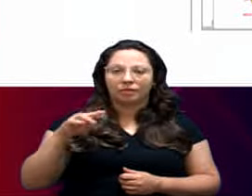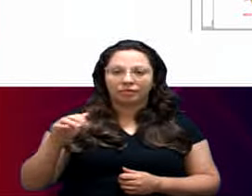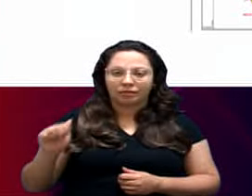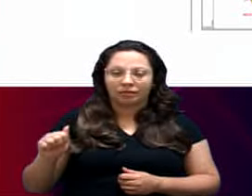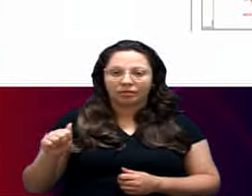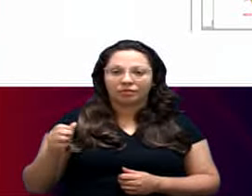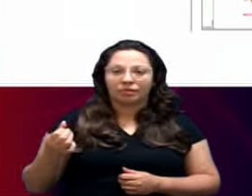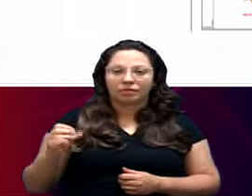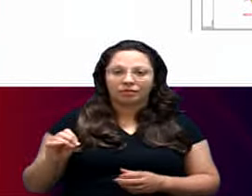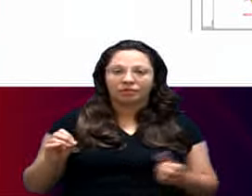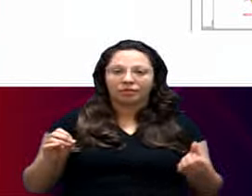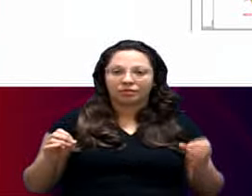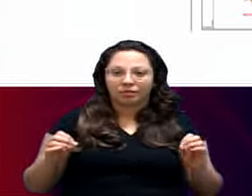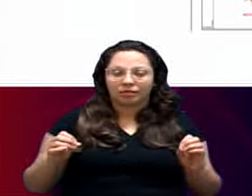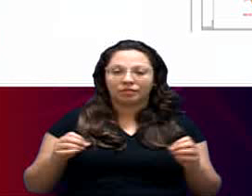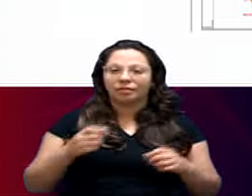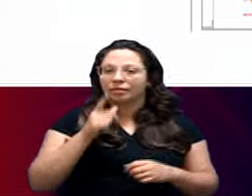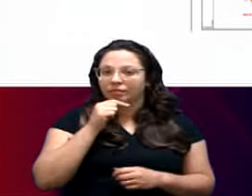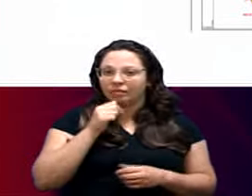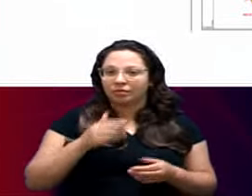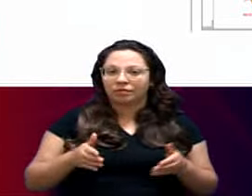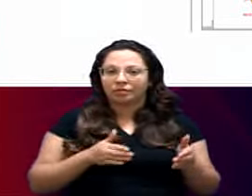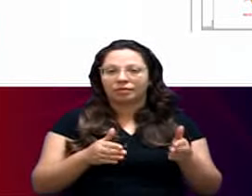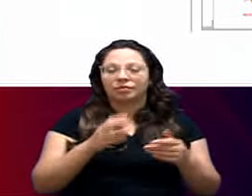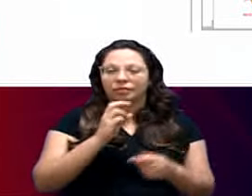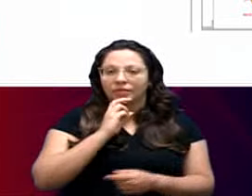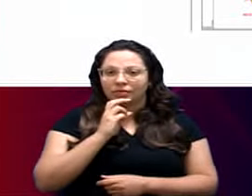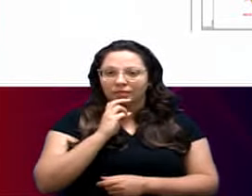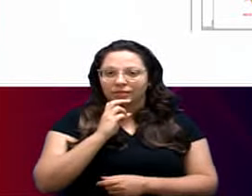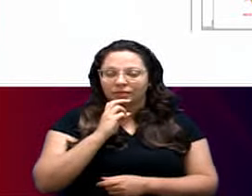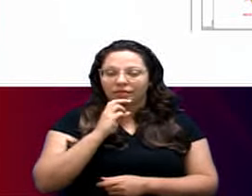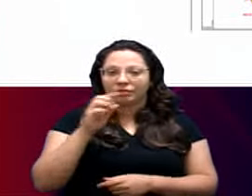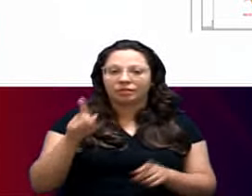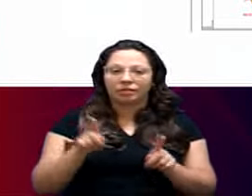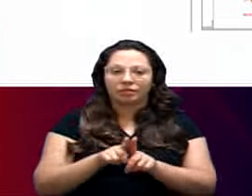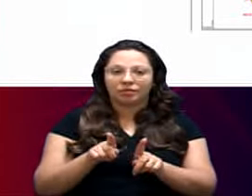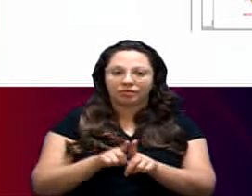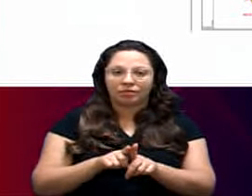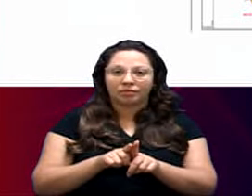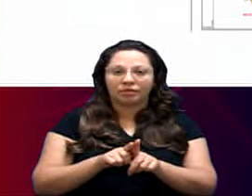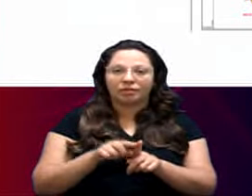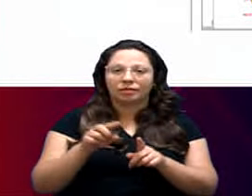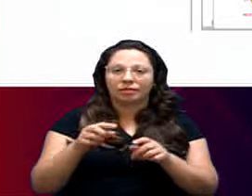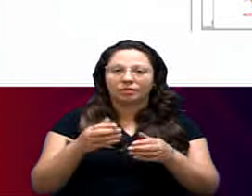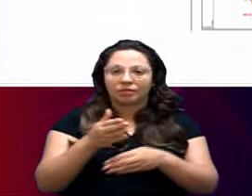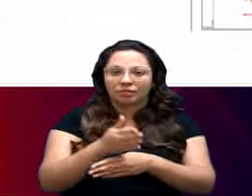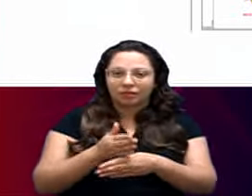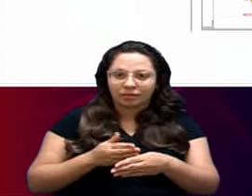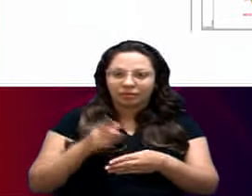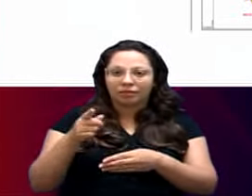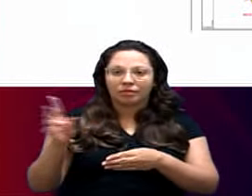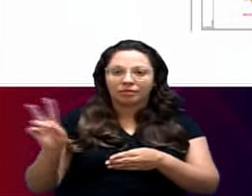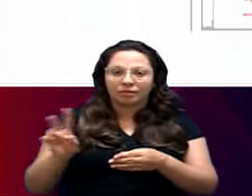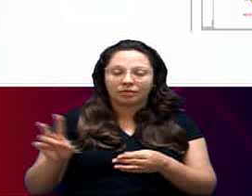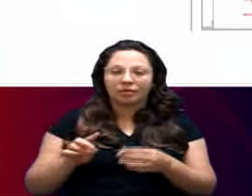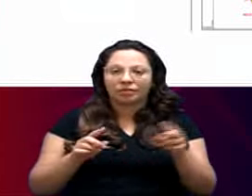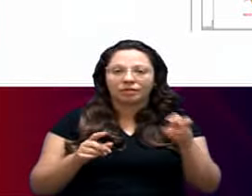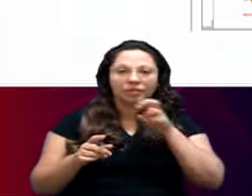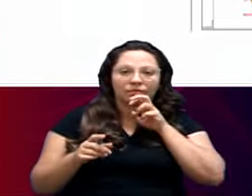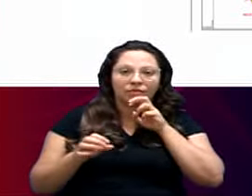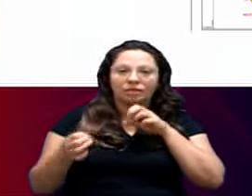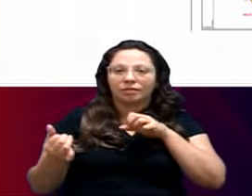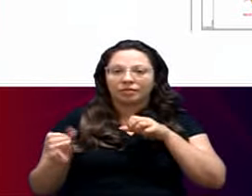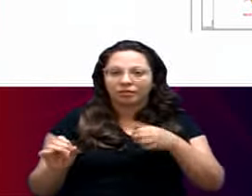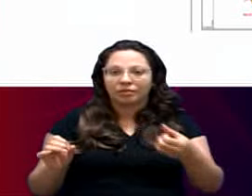Sorocaba e o trecho e da divisa de Votorantin até Ulisses Guimarães 60 de cada